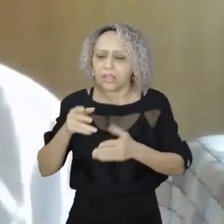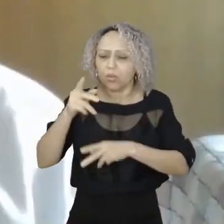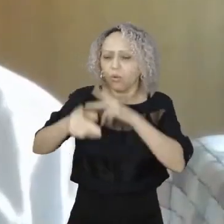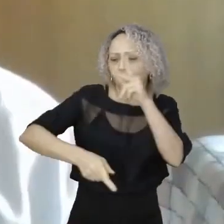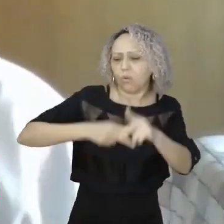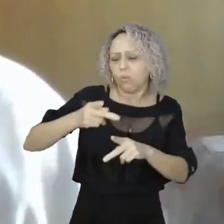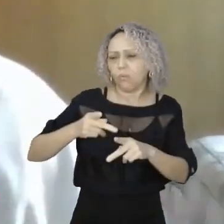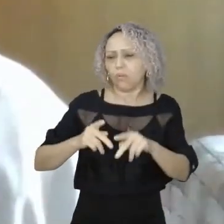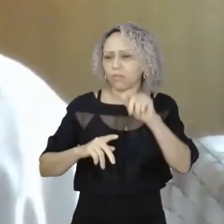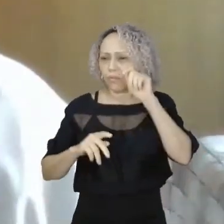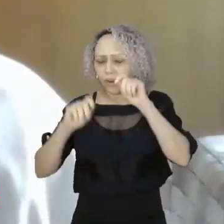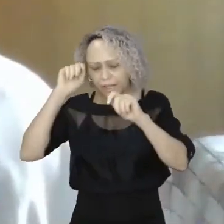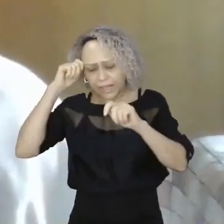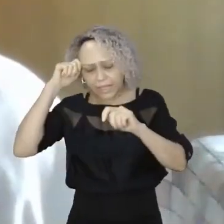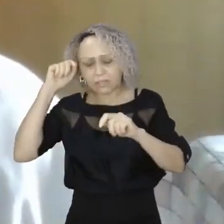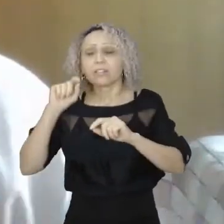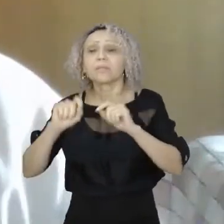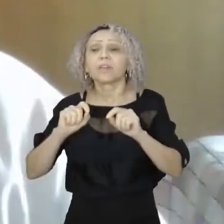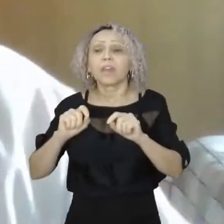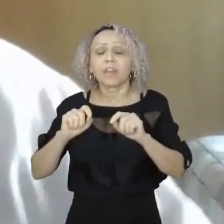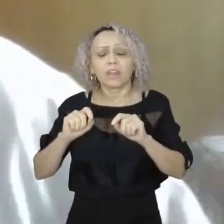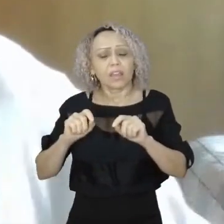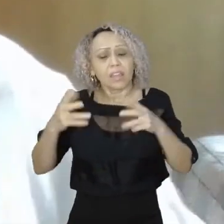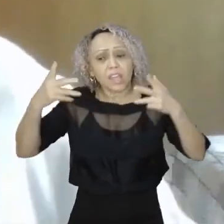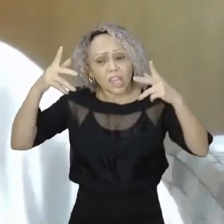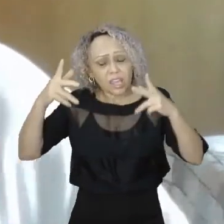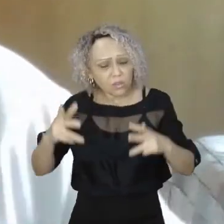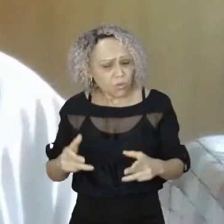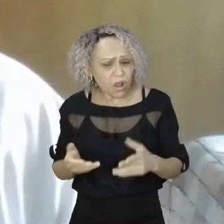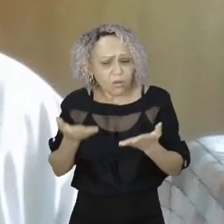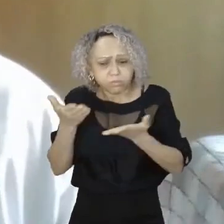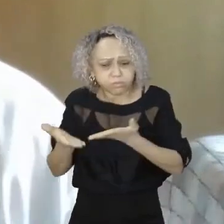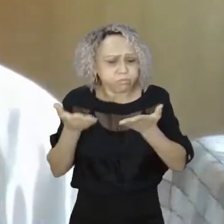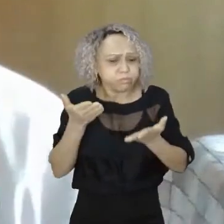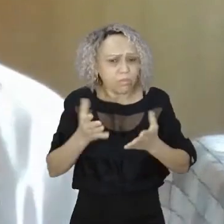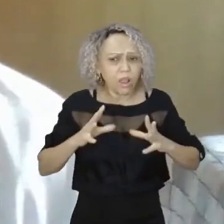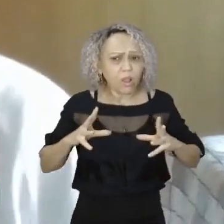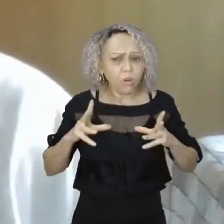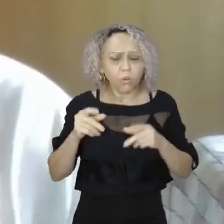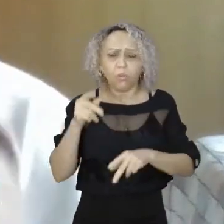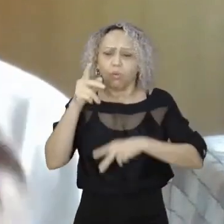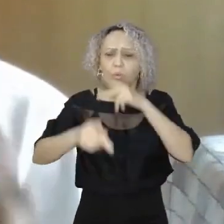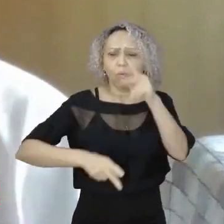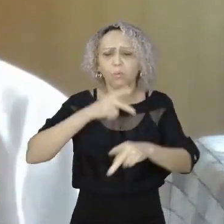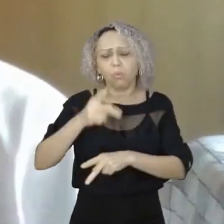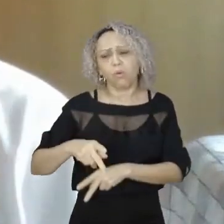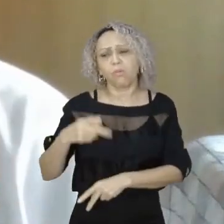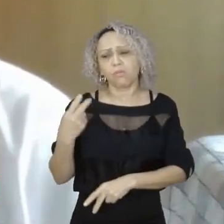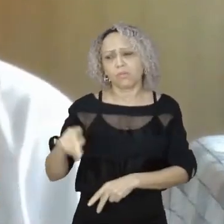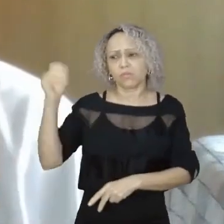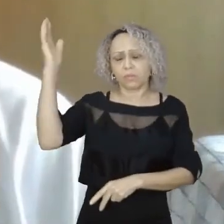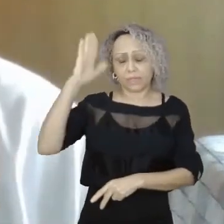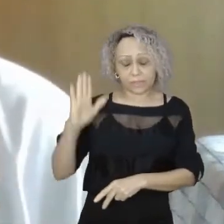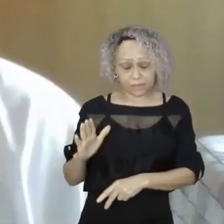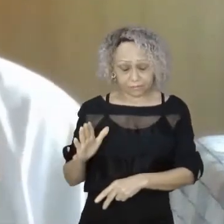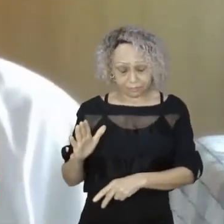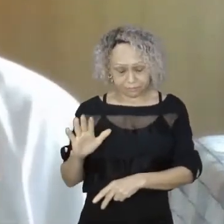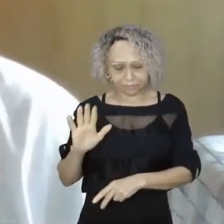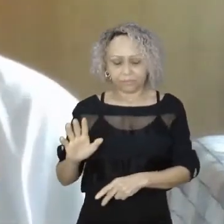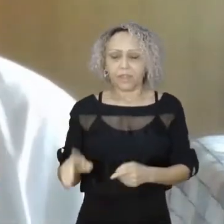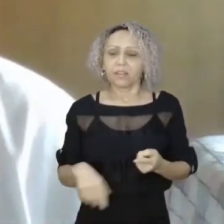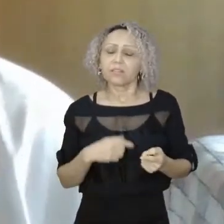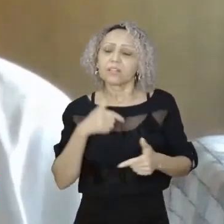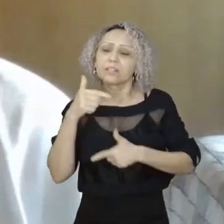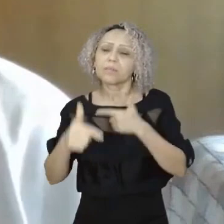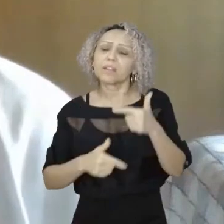do Brasil. Não há uma seção, uma seccionalidade em relação a isso. Uma das questões que nós trabalhamos